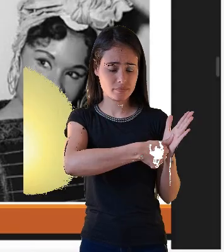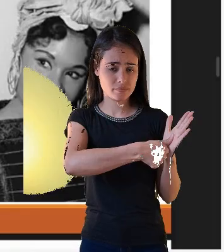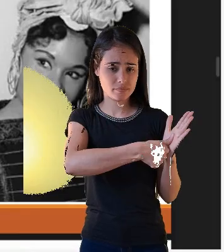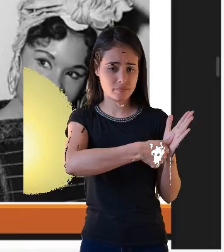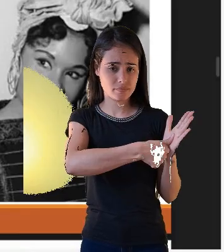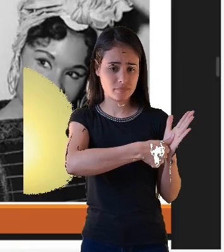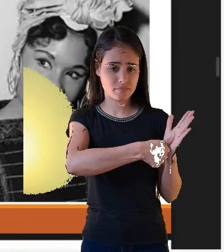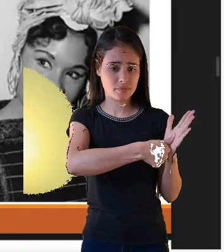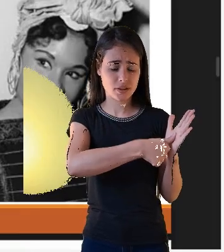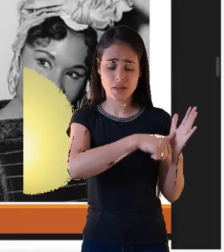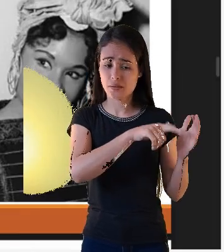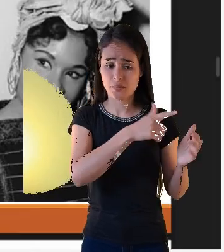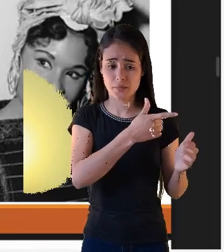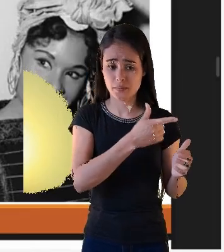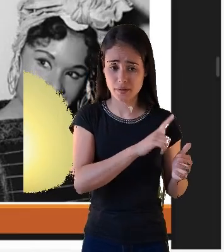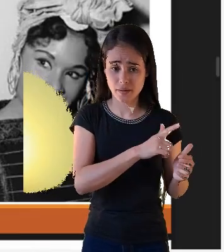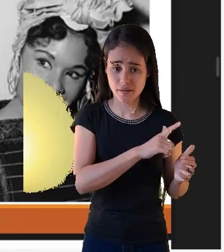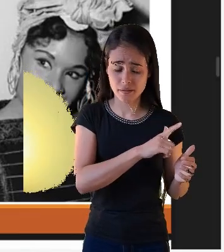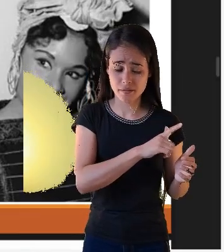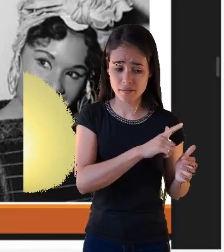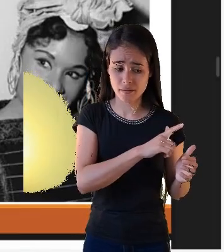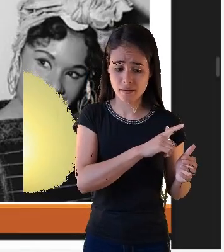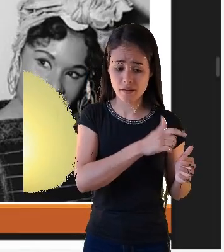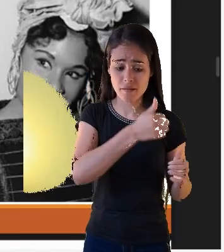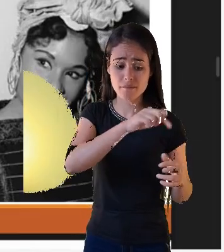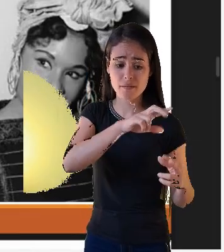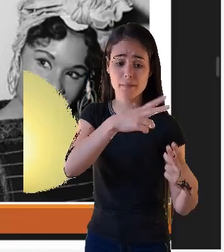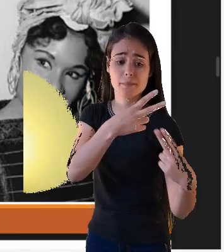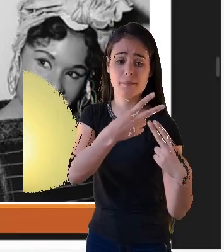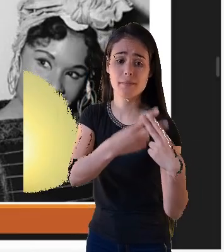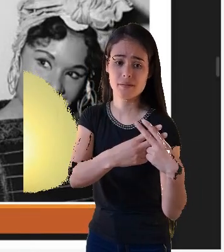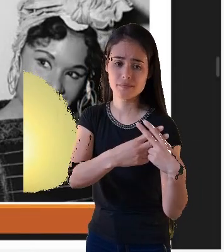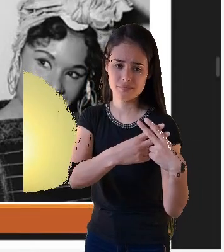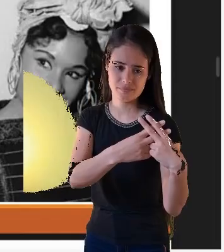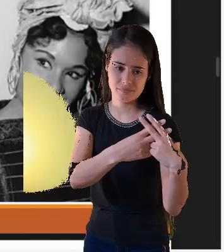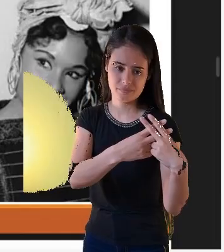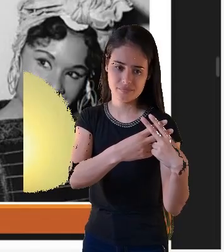E quem que não tinha carteira de trabalho, quem que não tinha trabalho no